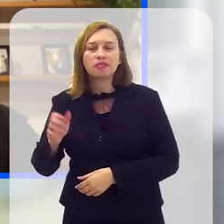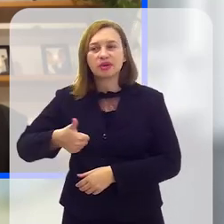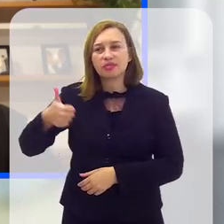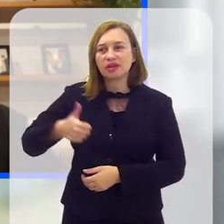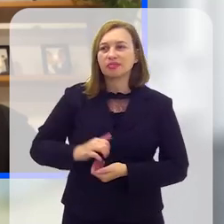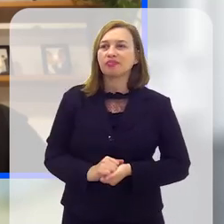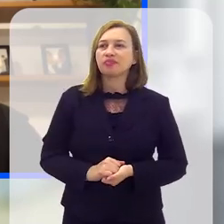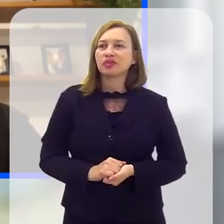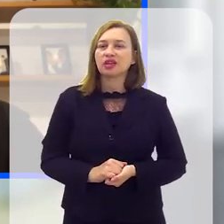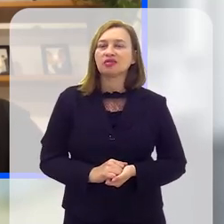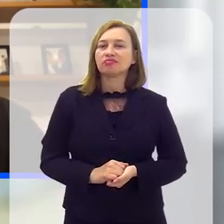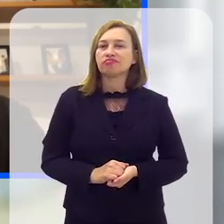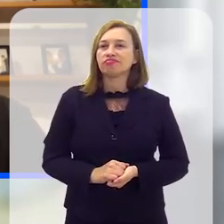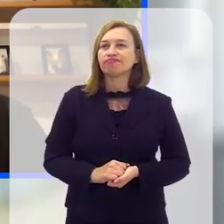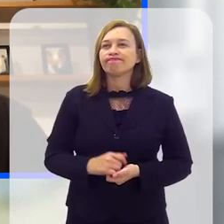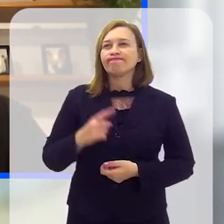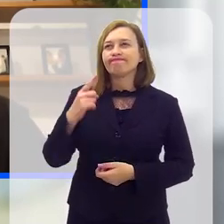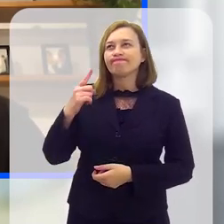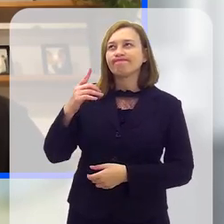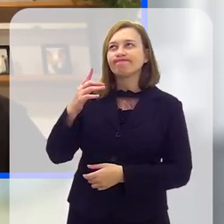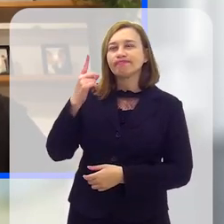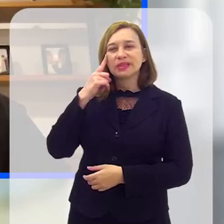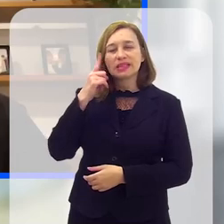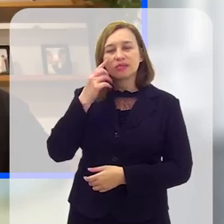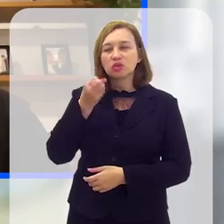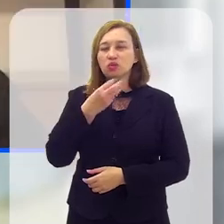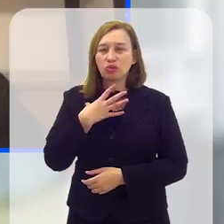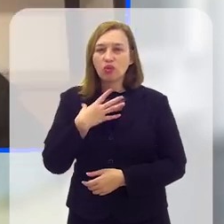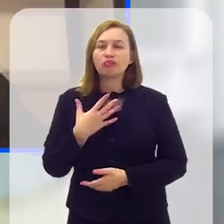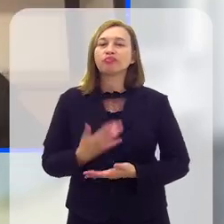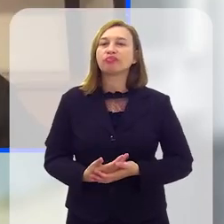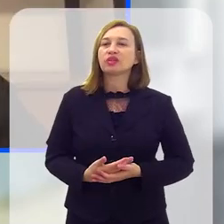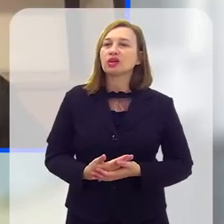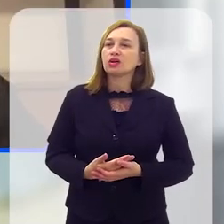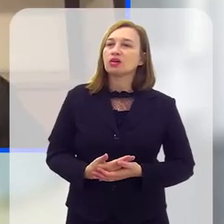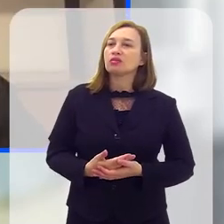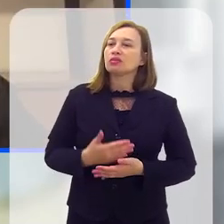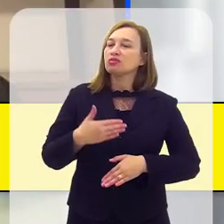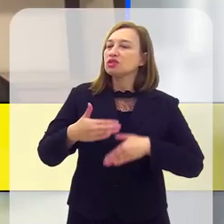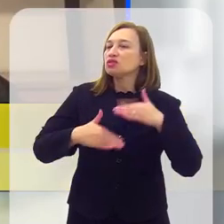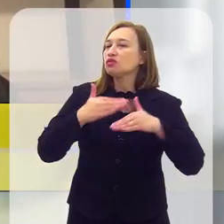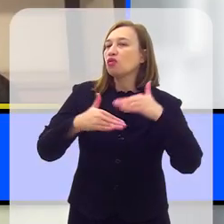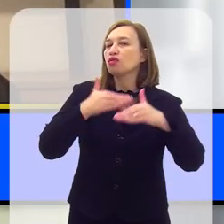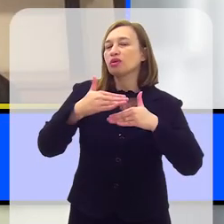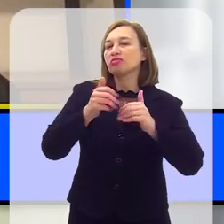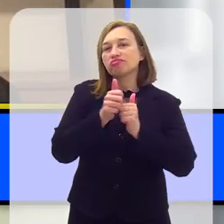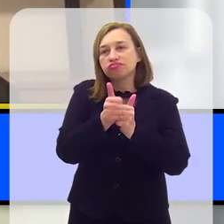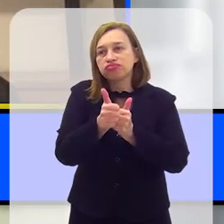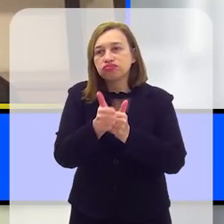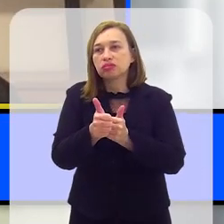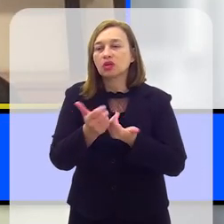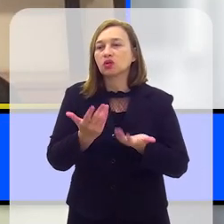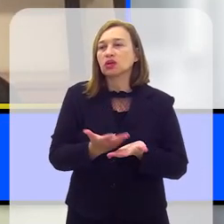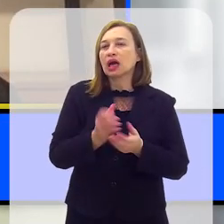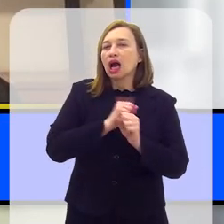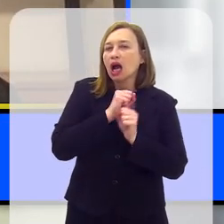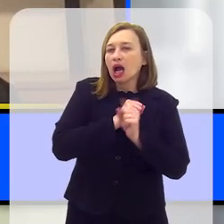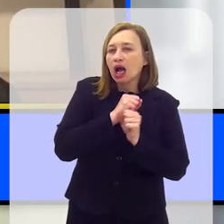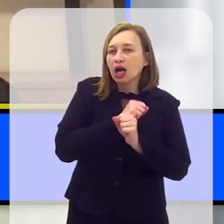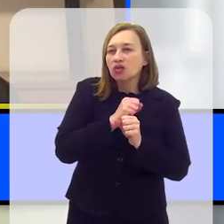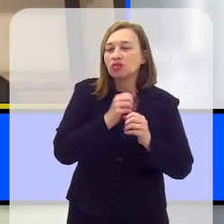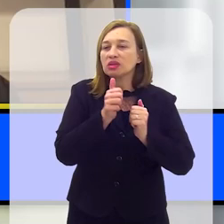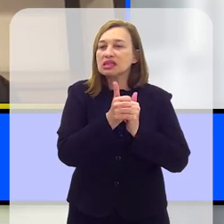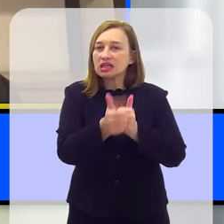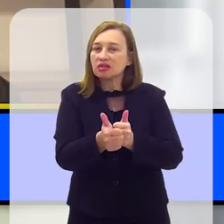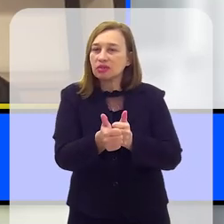por favor. Eu tenho uma perspectiva muito boa. Eu acho que é um passo para a evolução desse segmento.